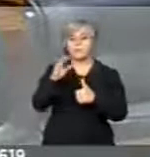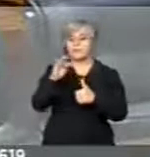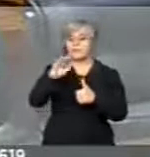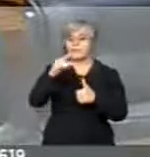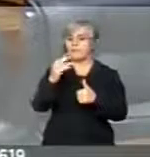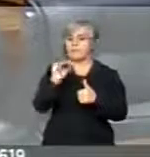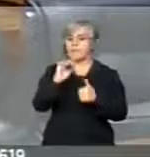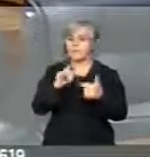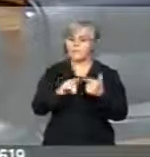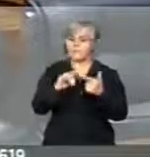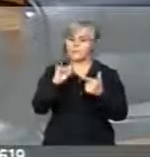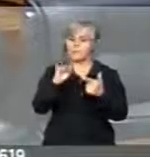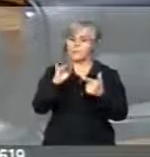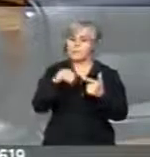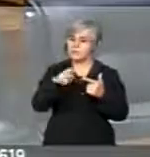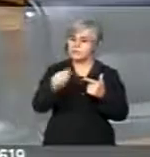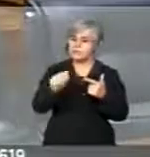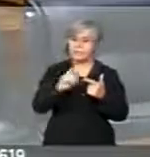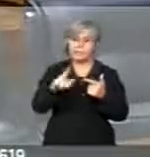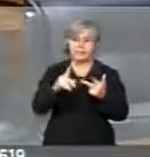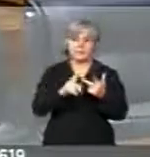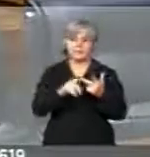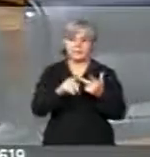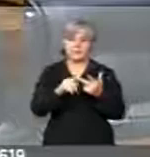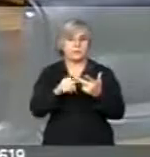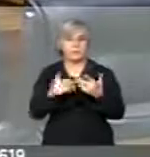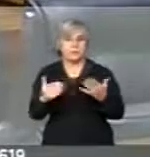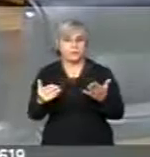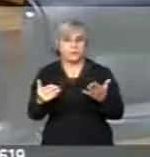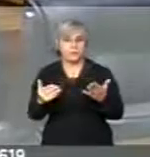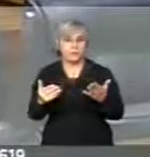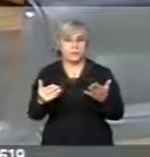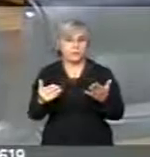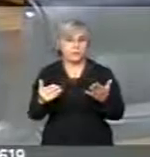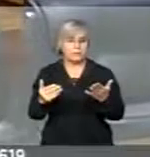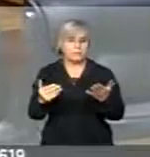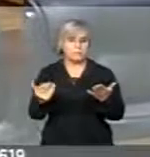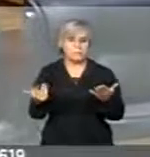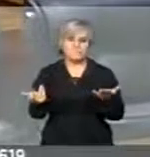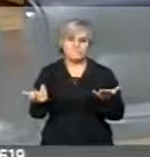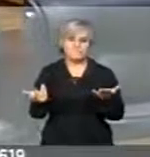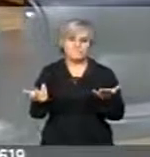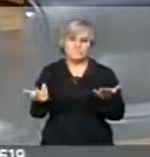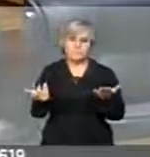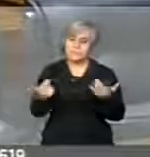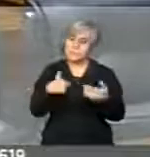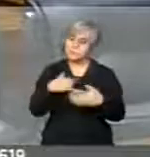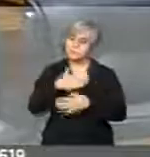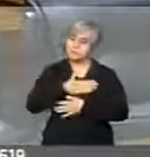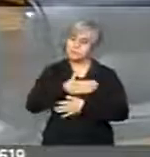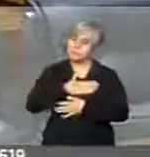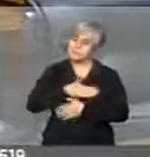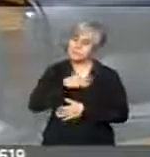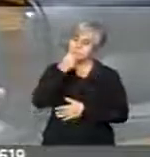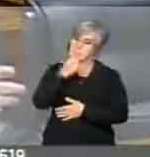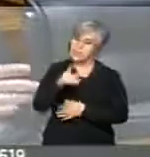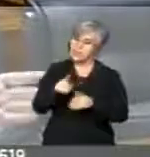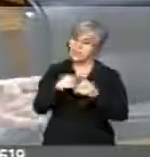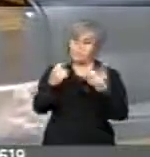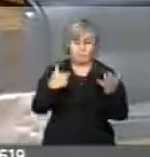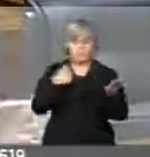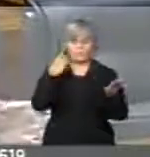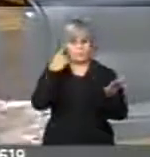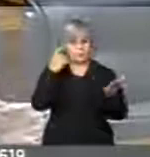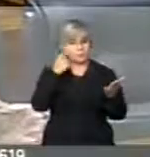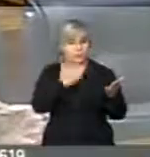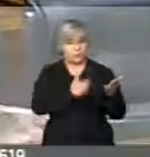Então, isso me conforta muito. Mas acho que o governo está